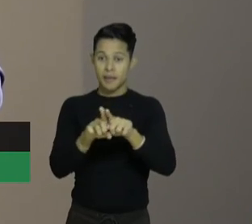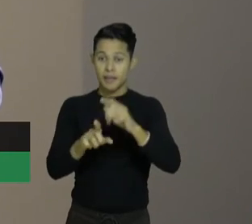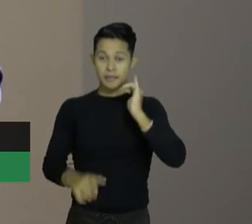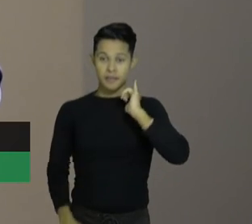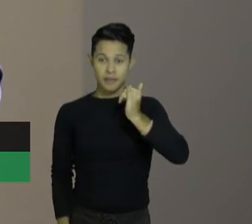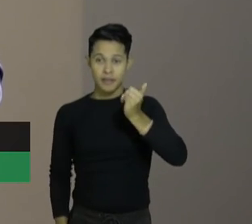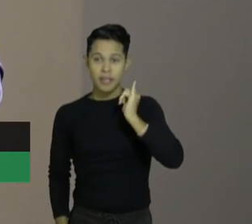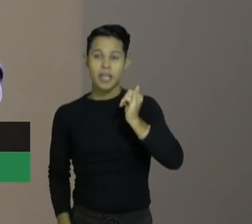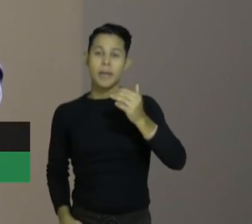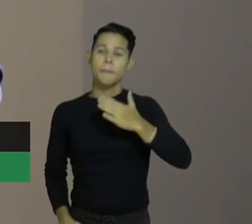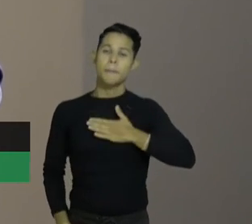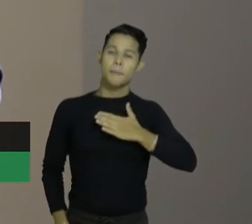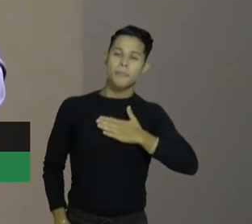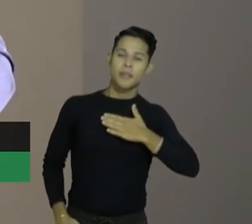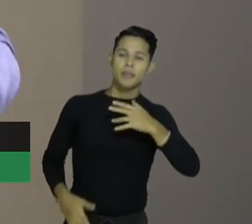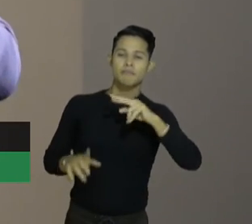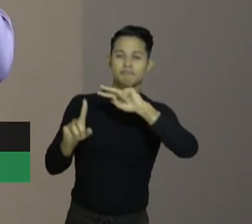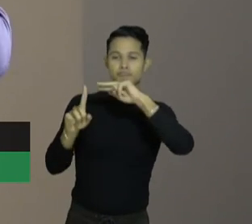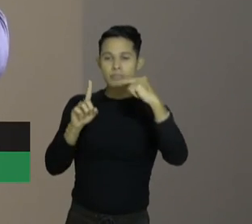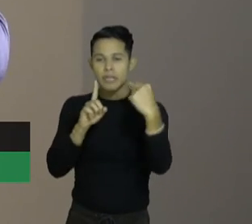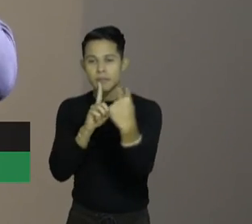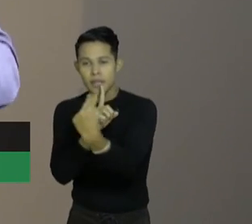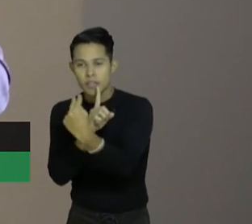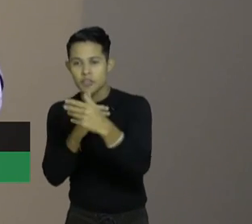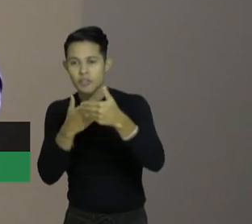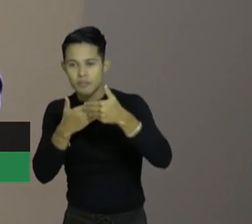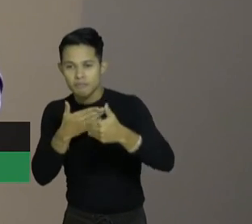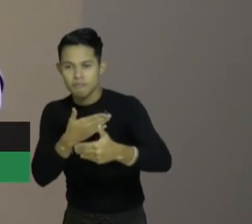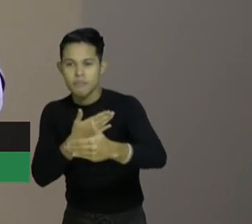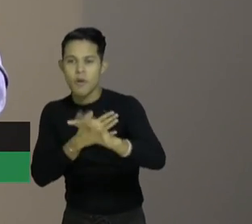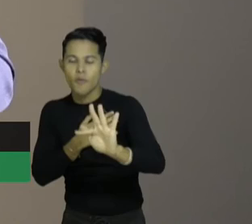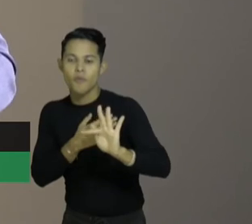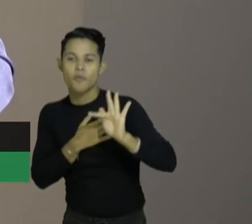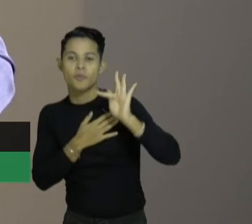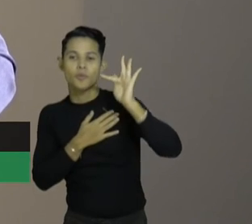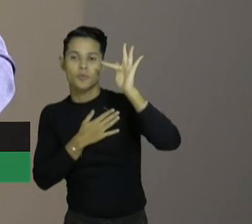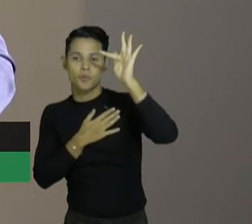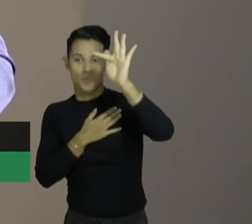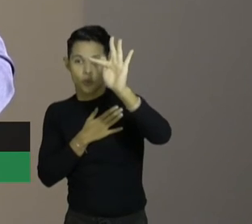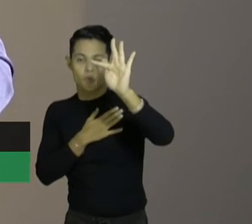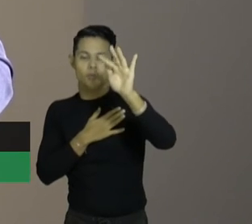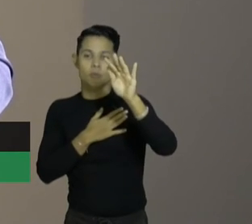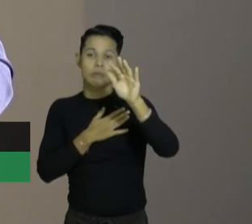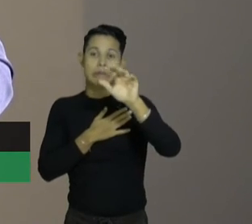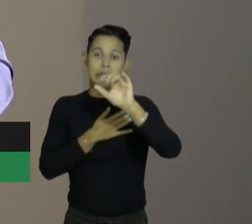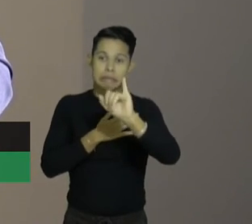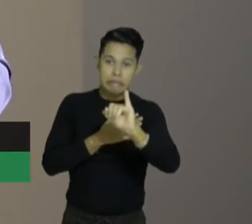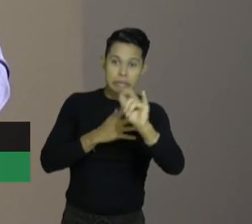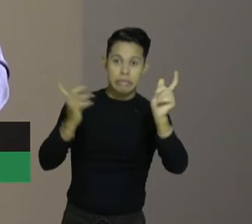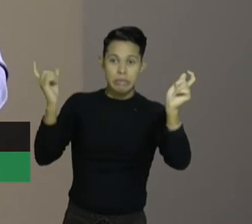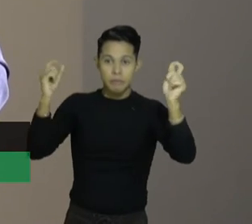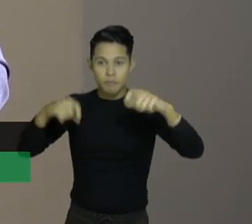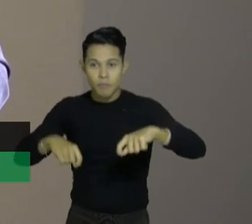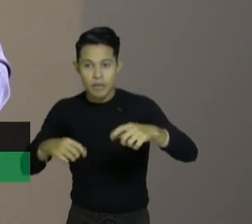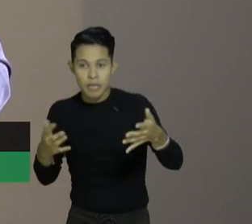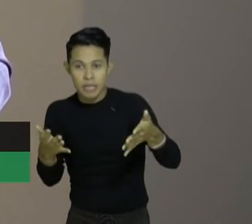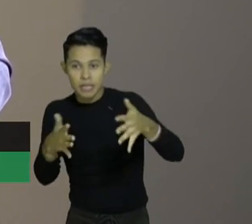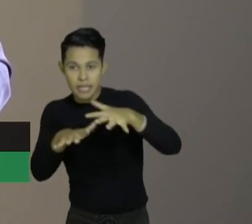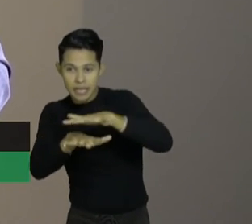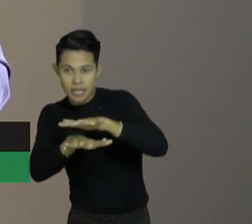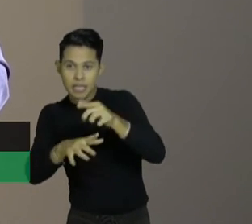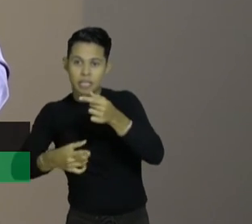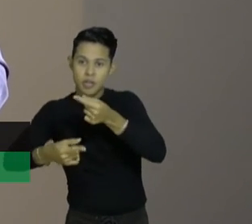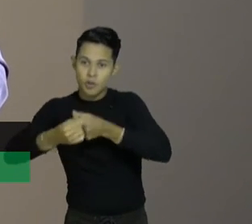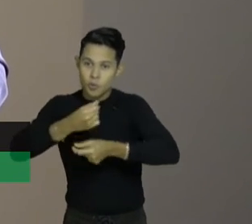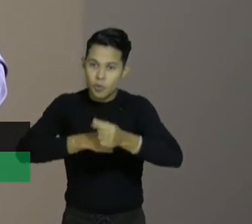eu vislumbro os impactos desta desta possível integração económica